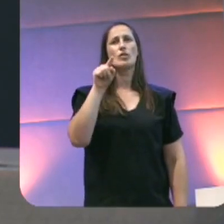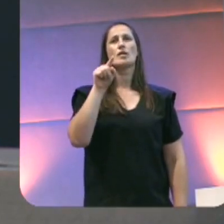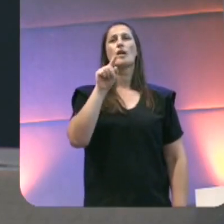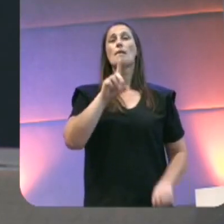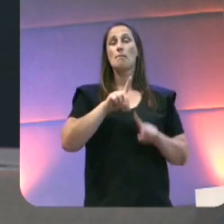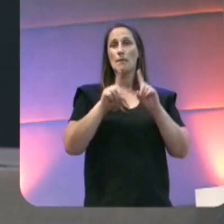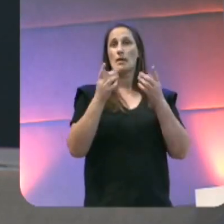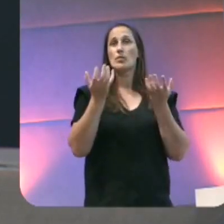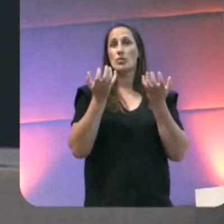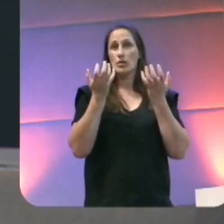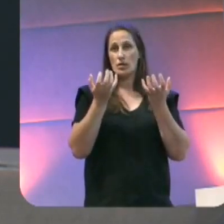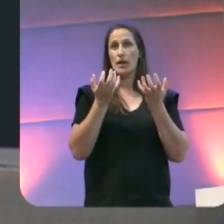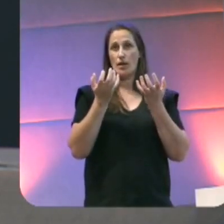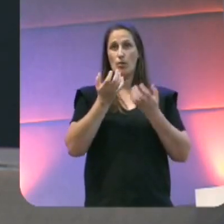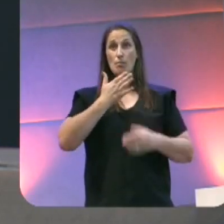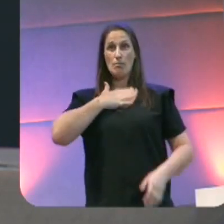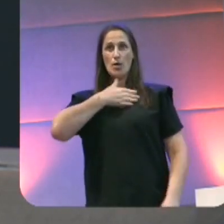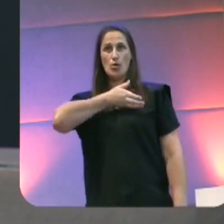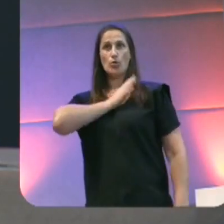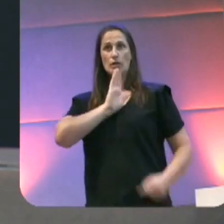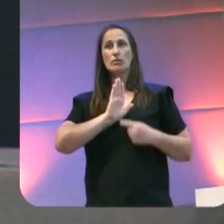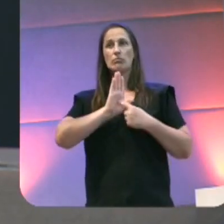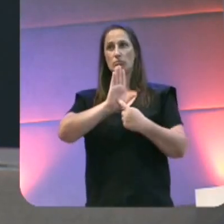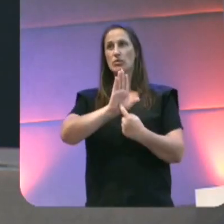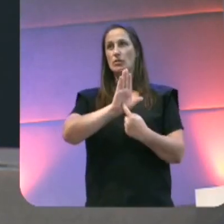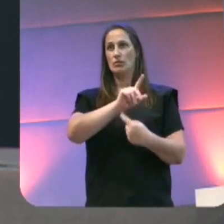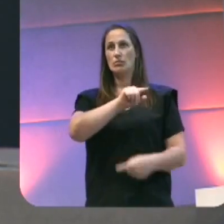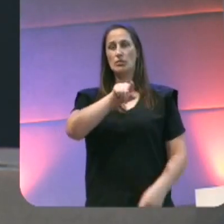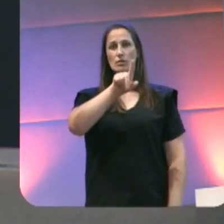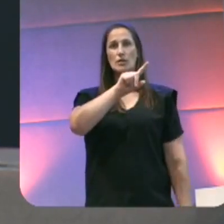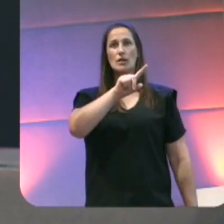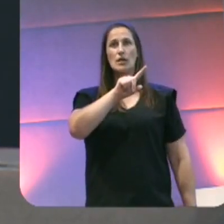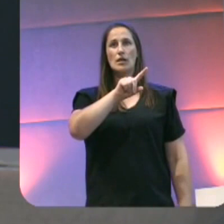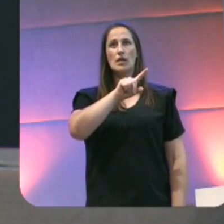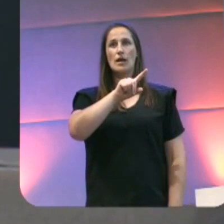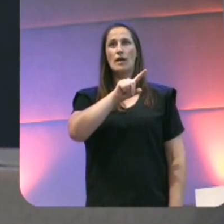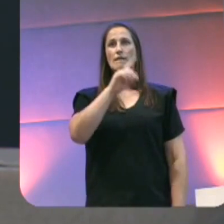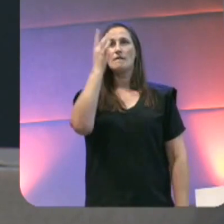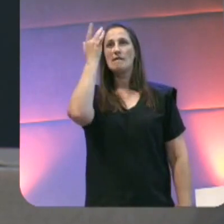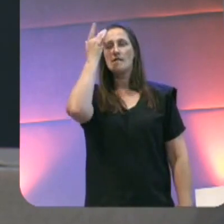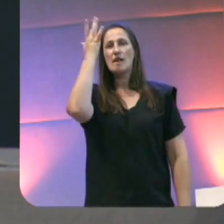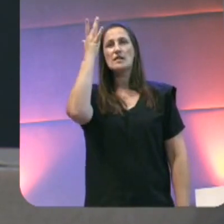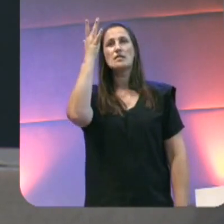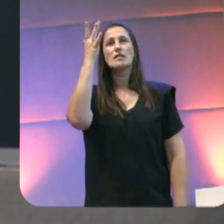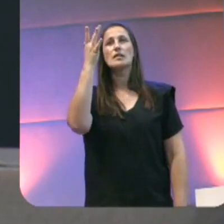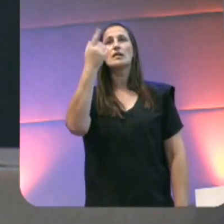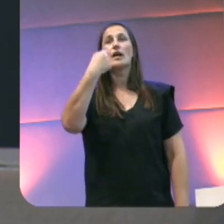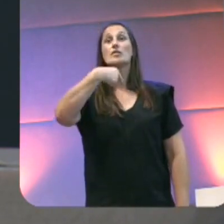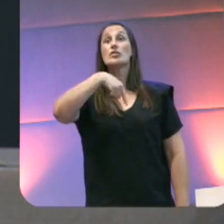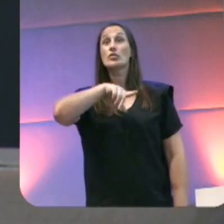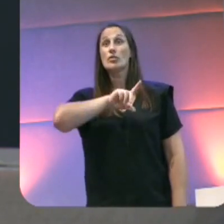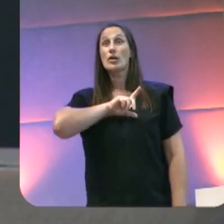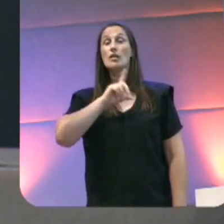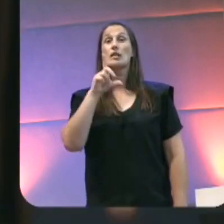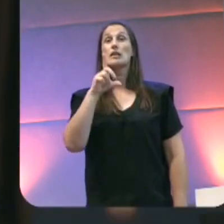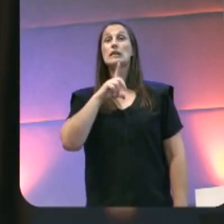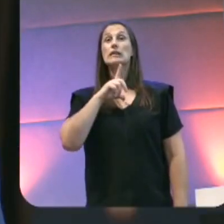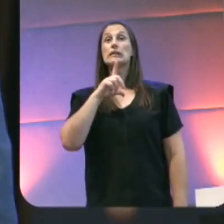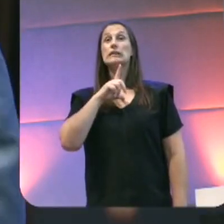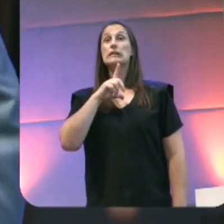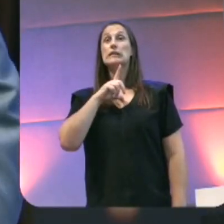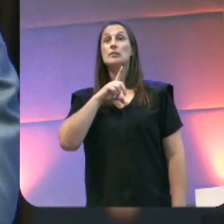eu quero falar do meu coração. É a facilidade que temos de